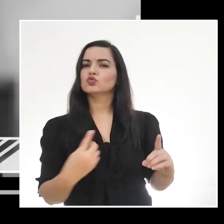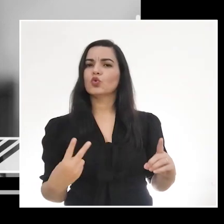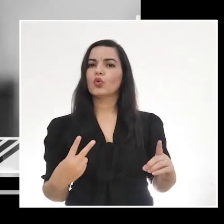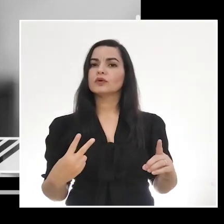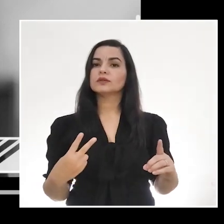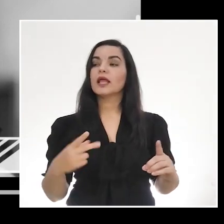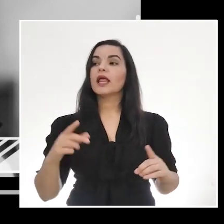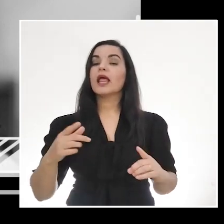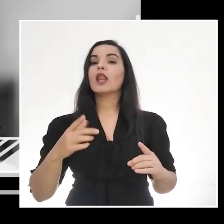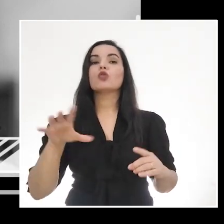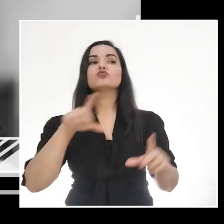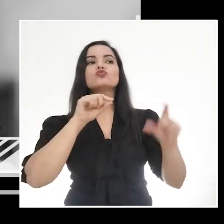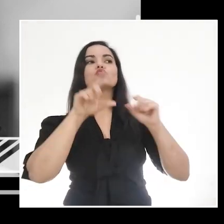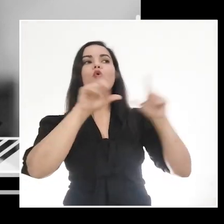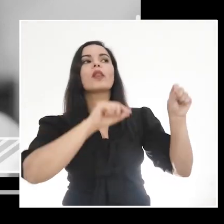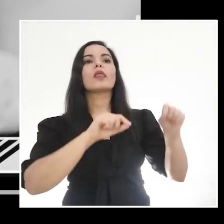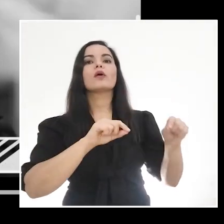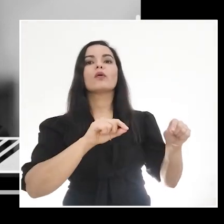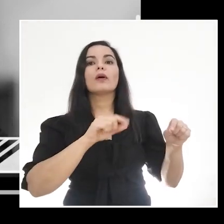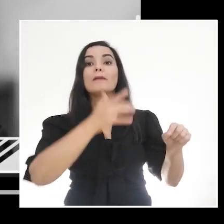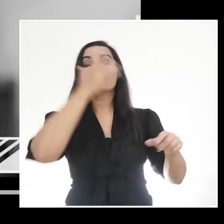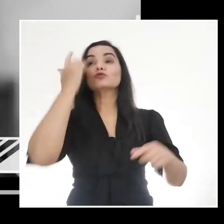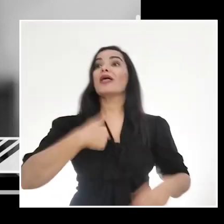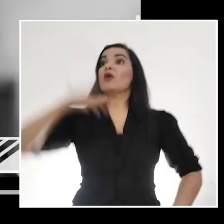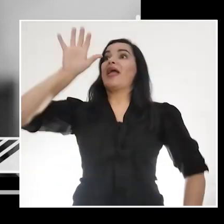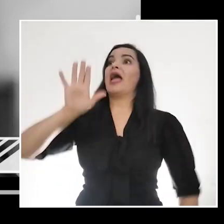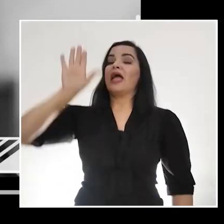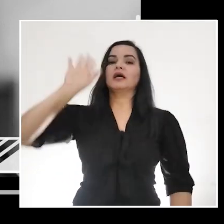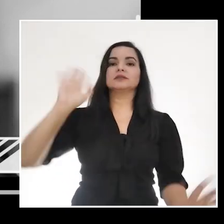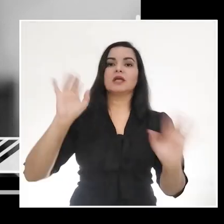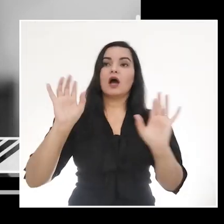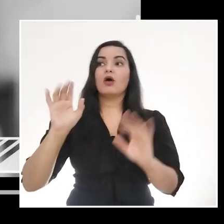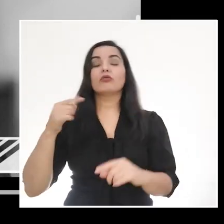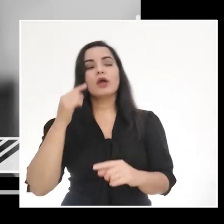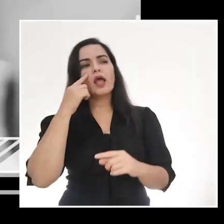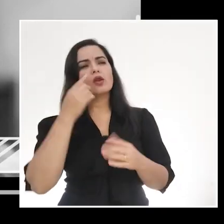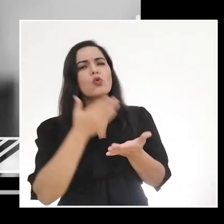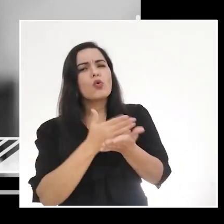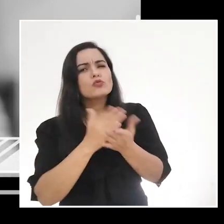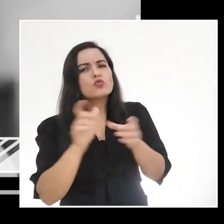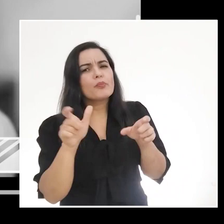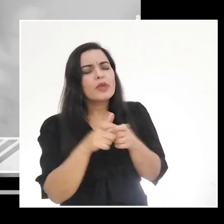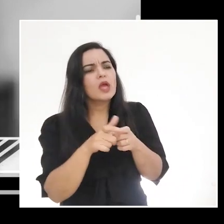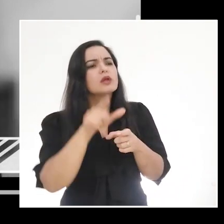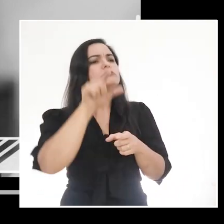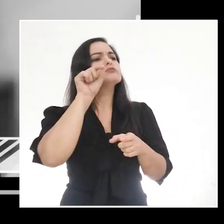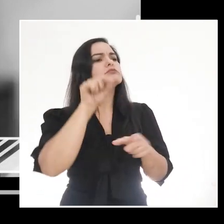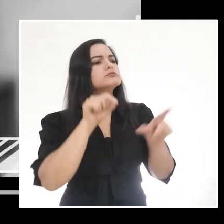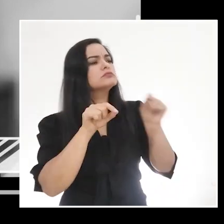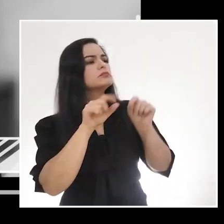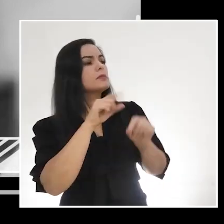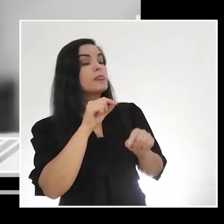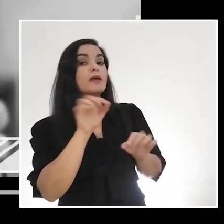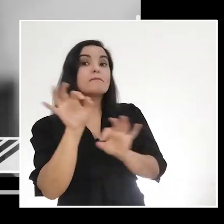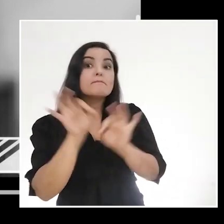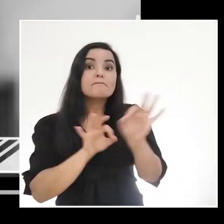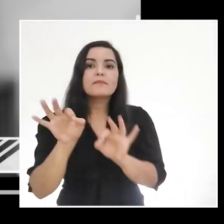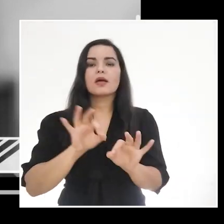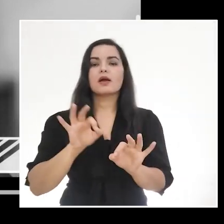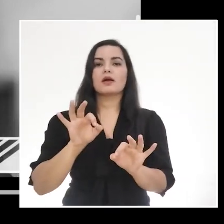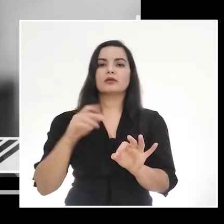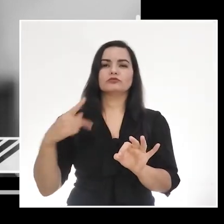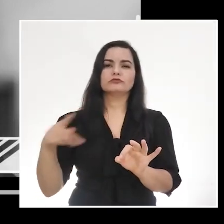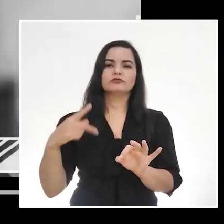não discipulou aqueles que simplesmente queriam ser discipulados. Ele não discipulou todas as pessoas, mas